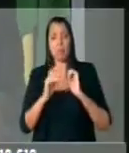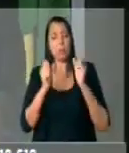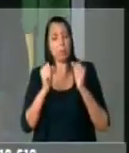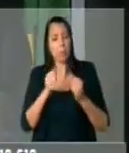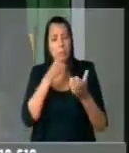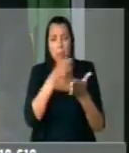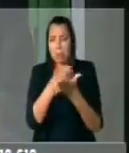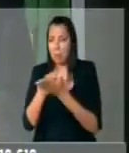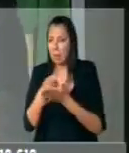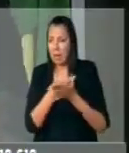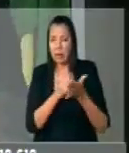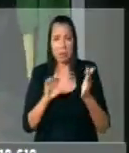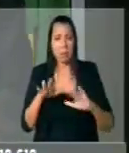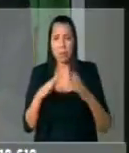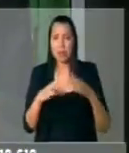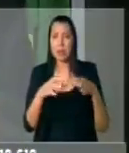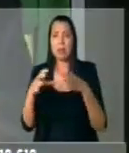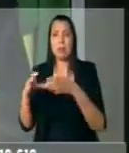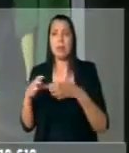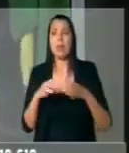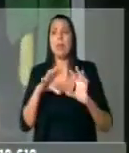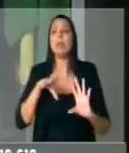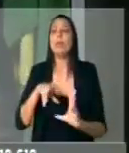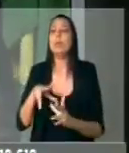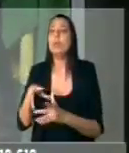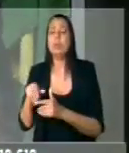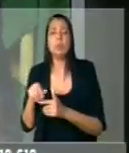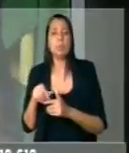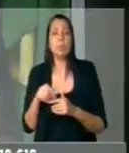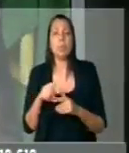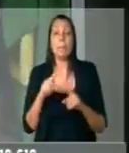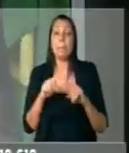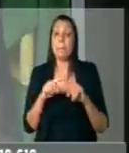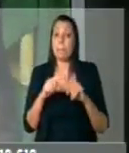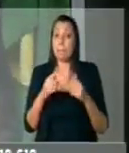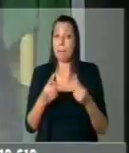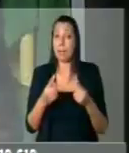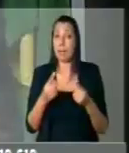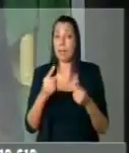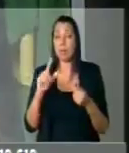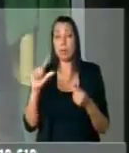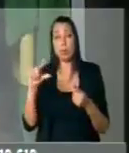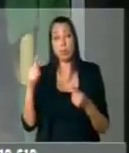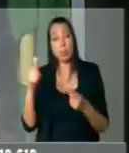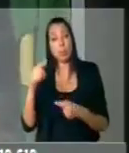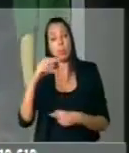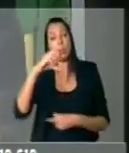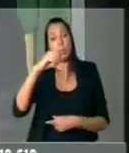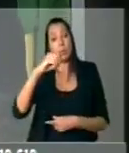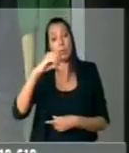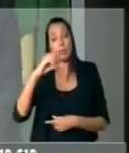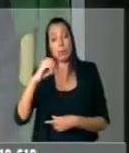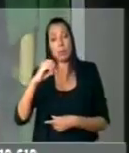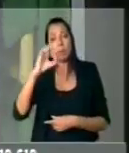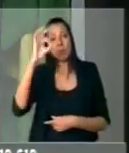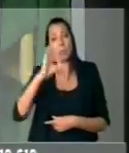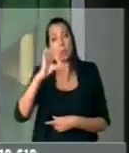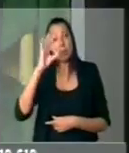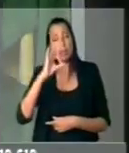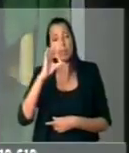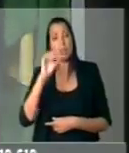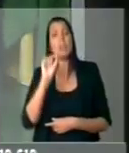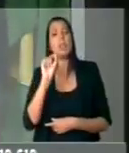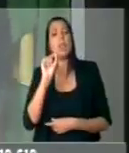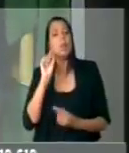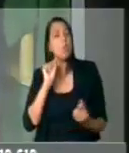do mundo, pode viajar para qualquer lugar do mundo, mas os outros 90% da população, que é o